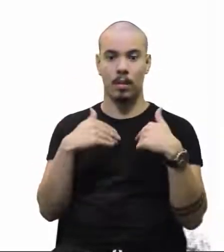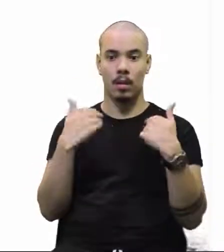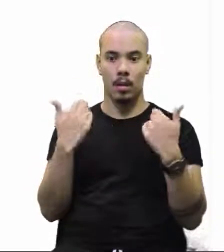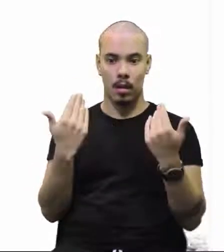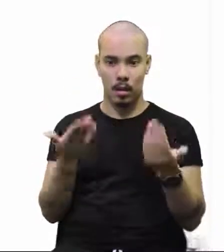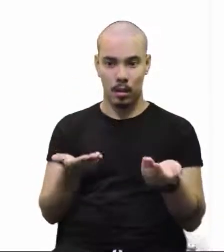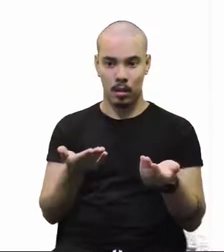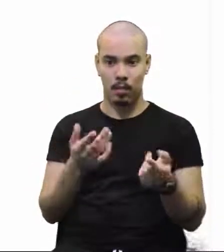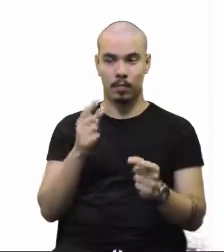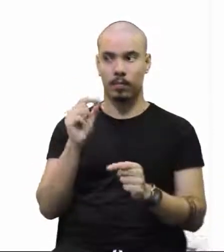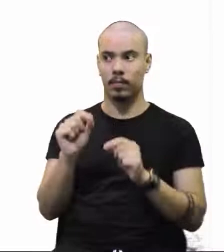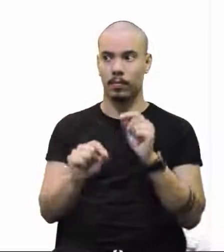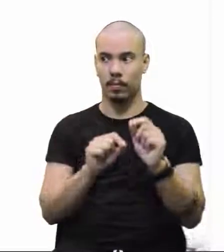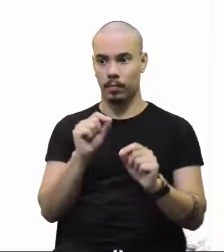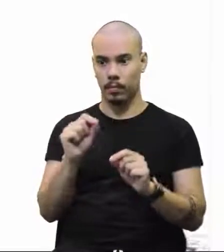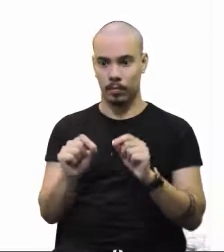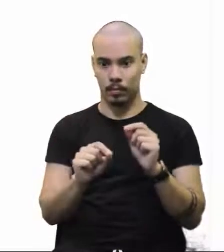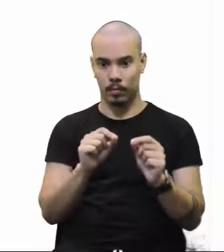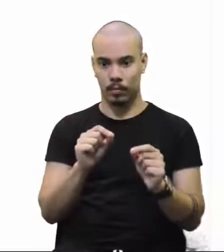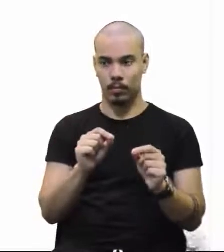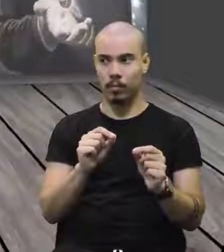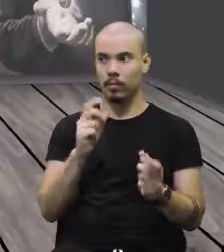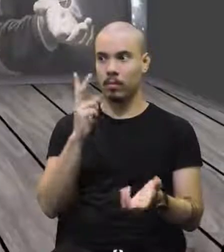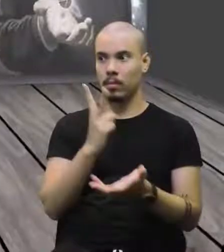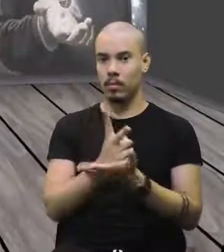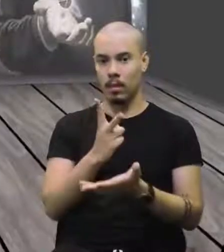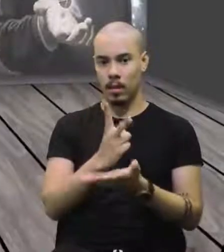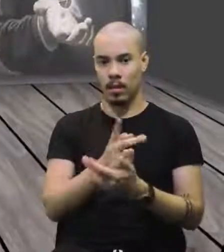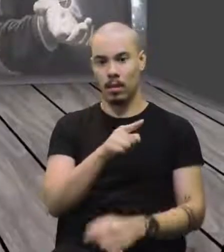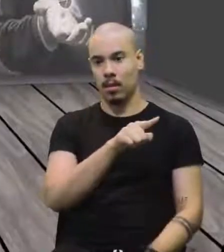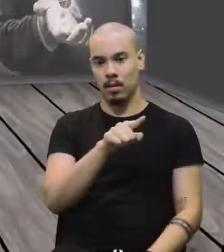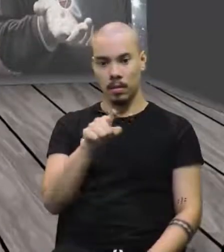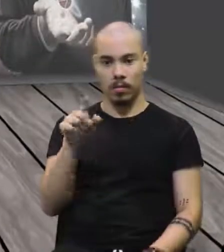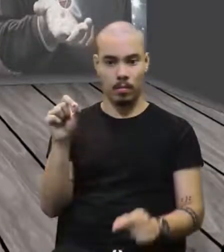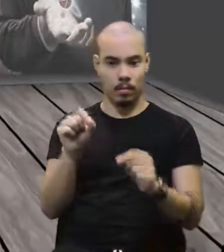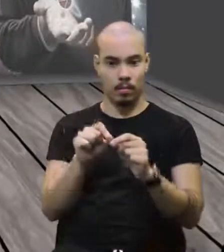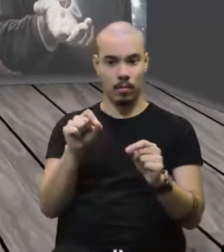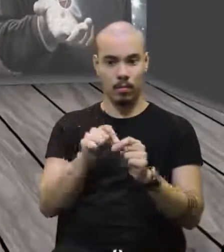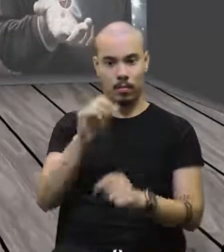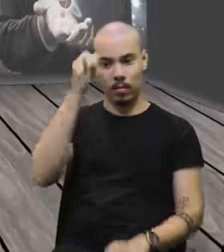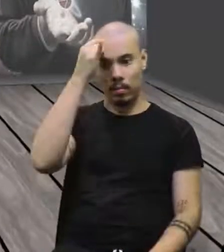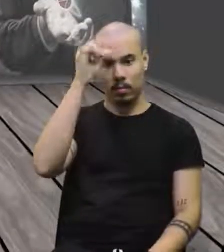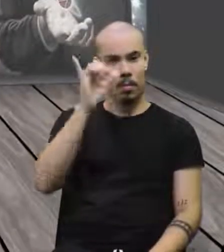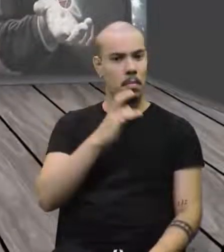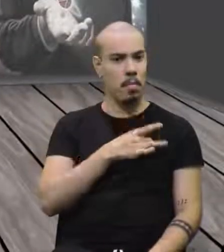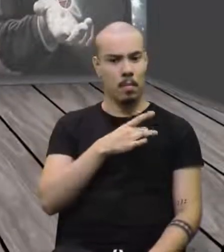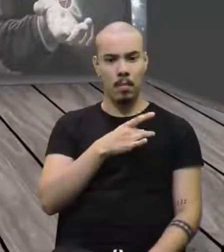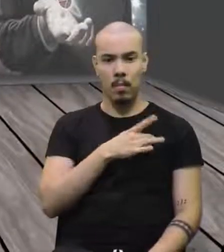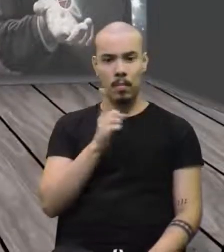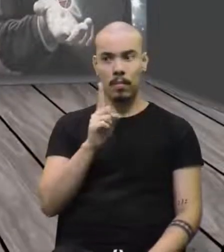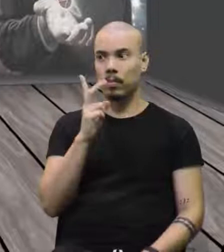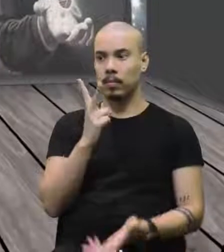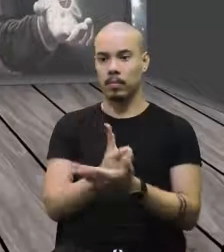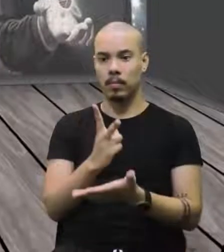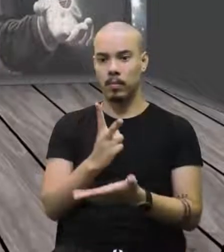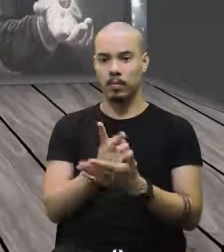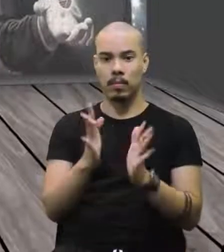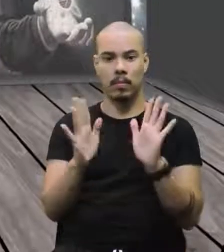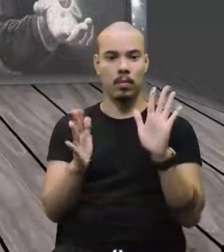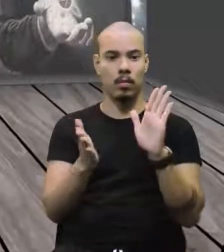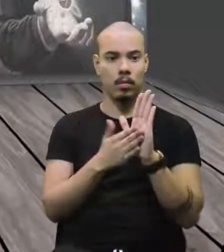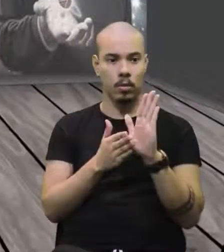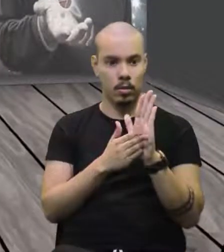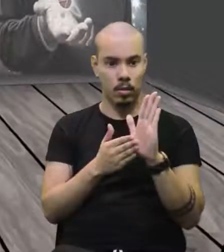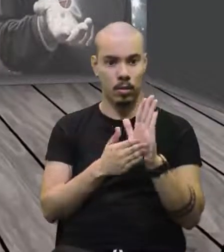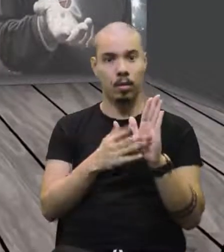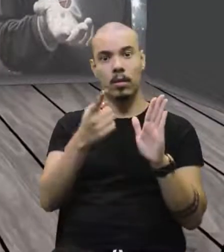pessoal, toda vez, dá uma olhadinha aqui, toda vez que vocês forem fazer, não tem medo, pega ali direitinho a mão direita. Aí você